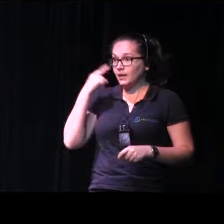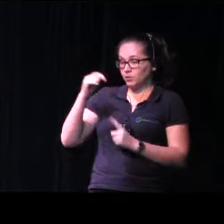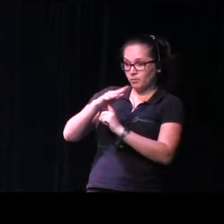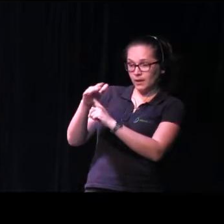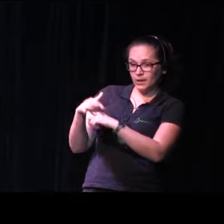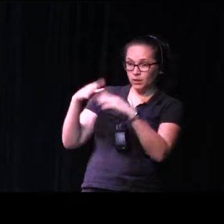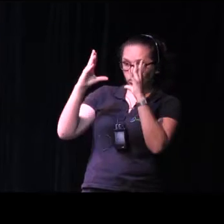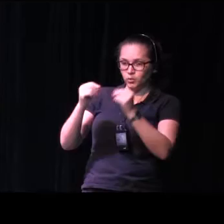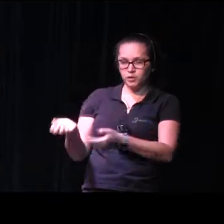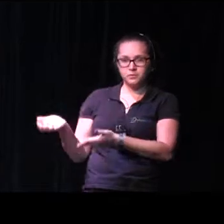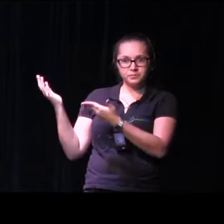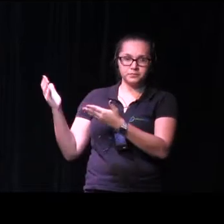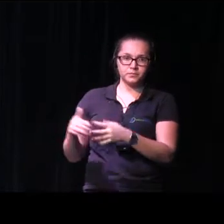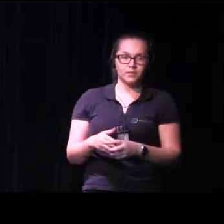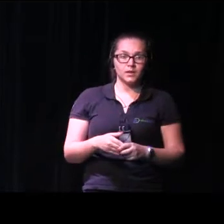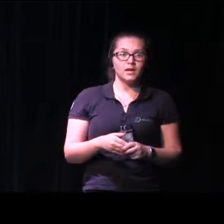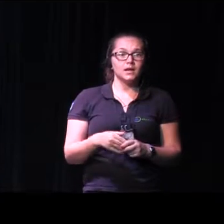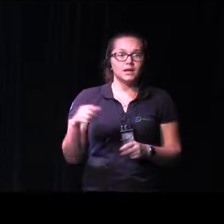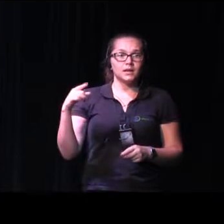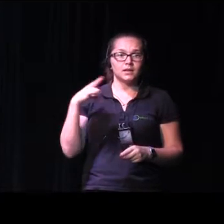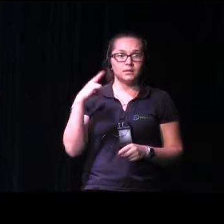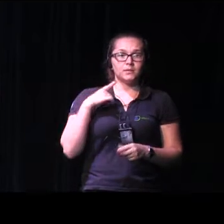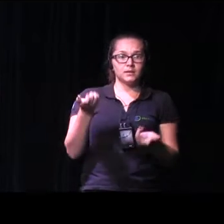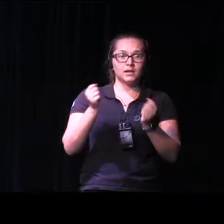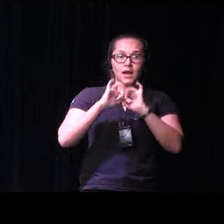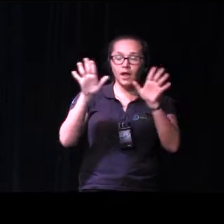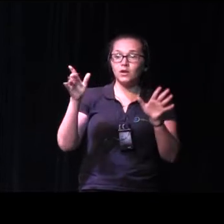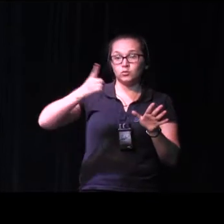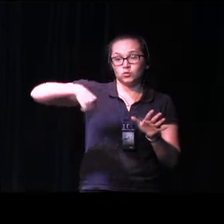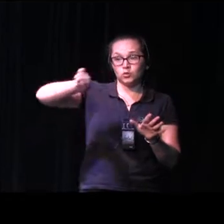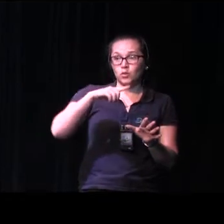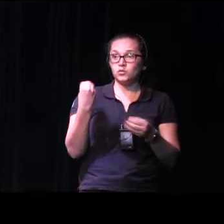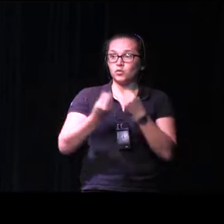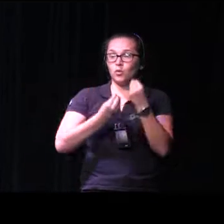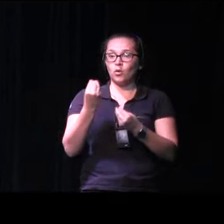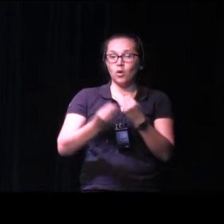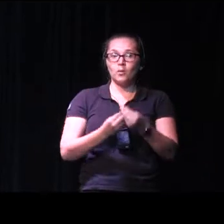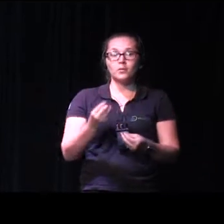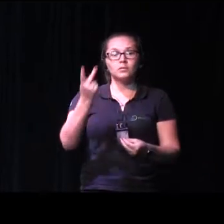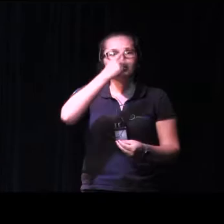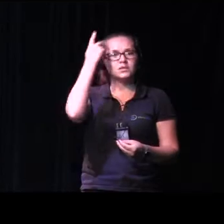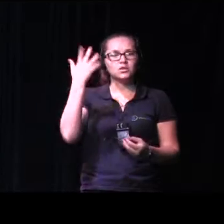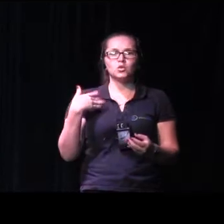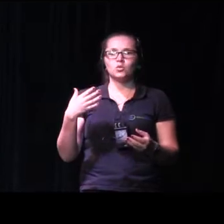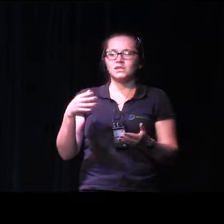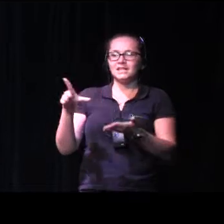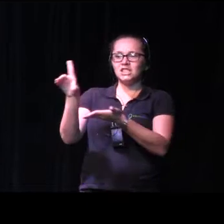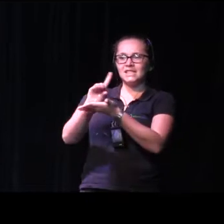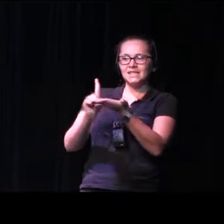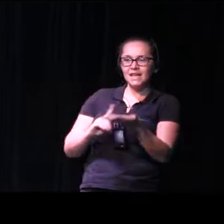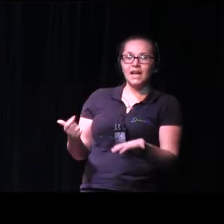Veja, aqui nós temos o parque à noite. E claro, nós